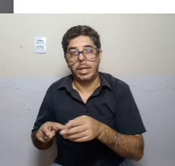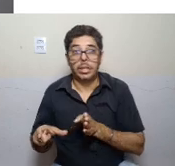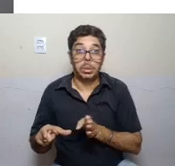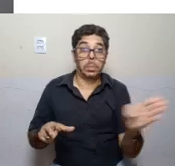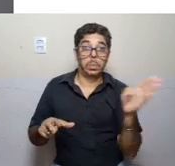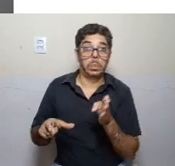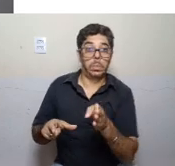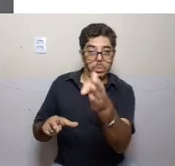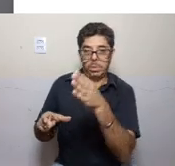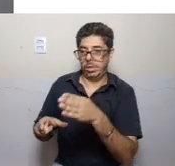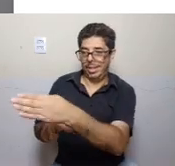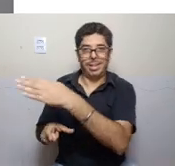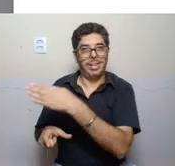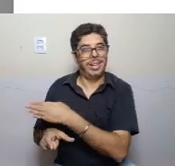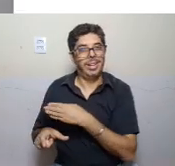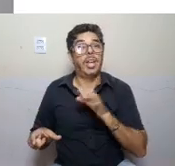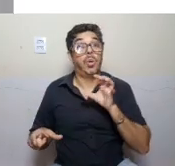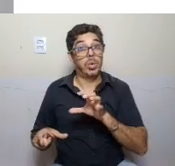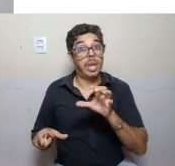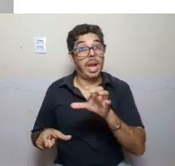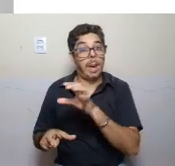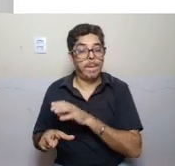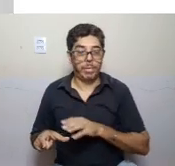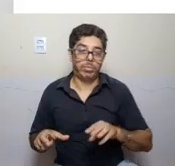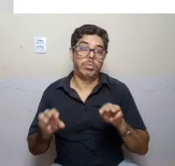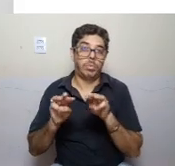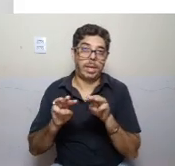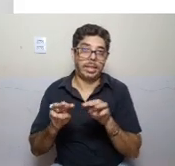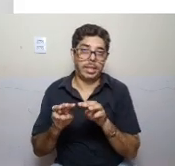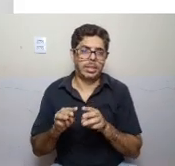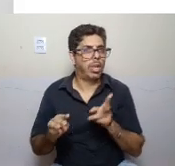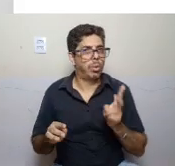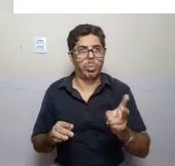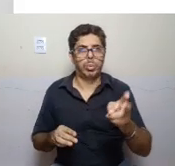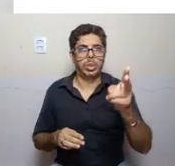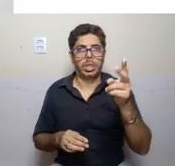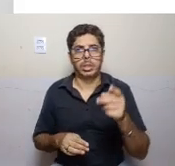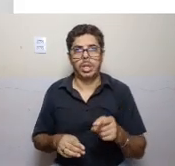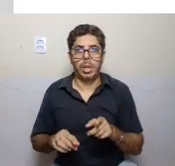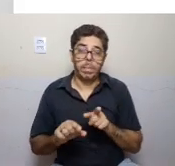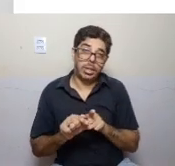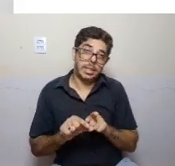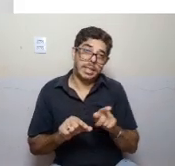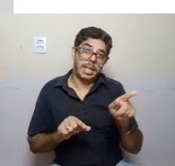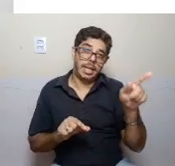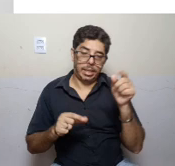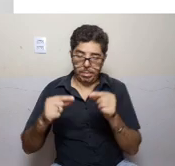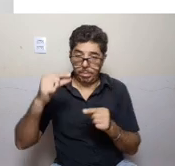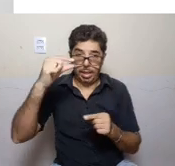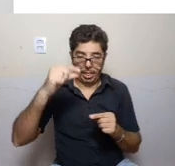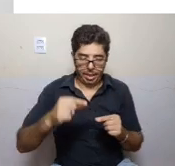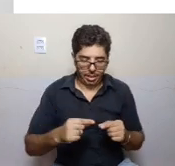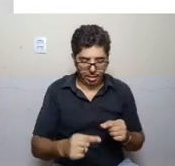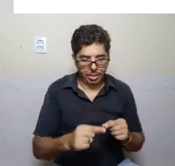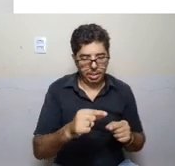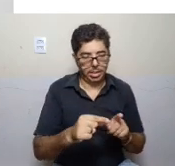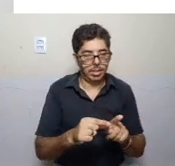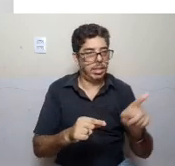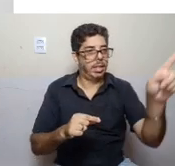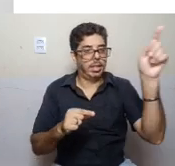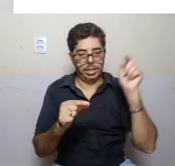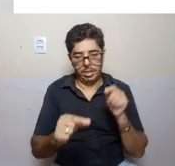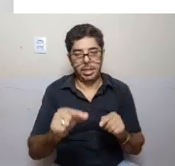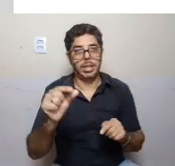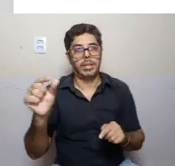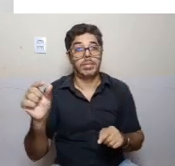tangente a ela em cada um de seus pontos. Por ser constante, o campo pode sair da somatória e deixar apenas os elementos de